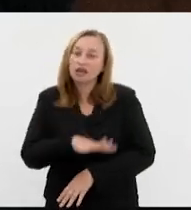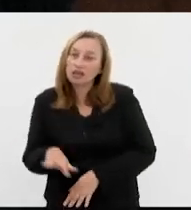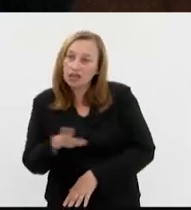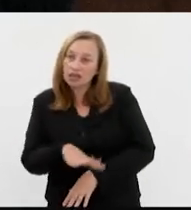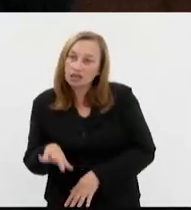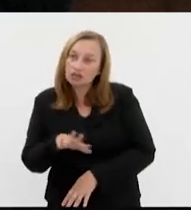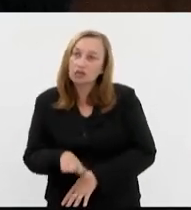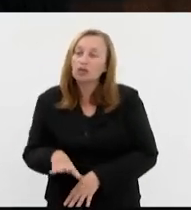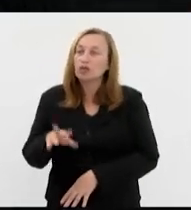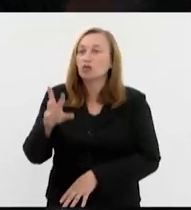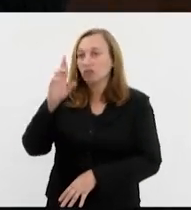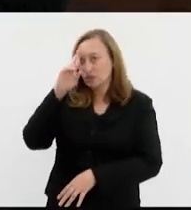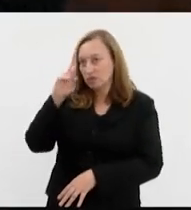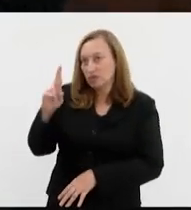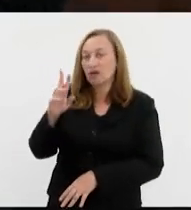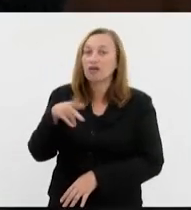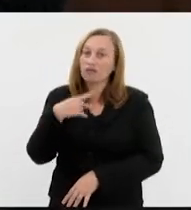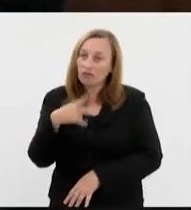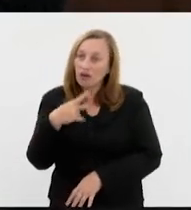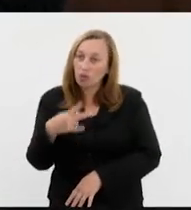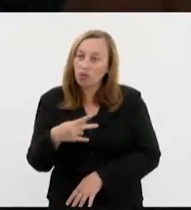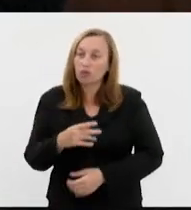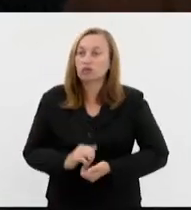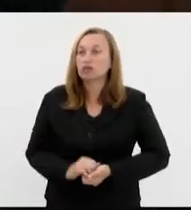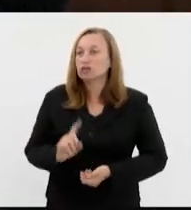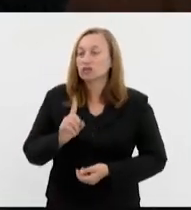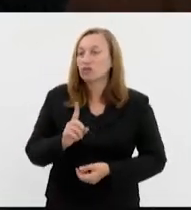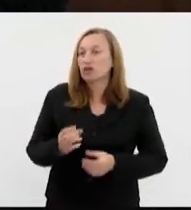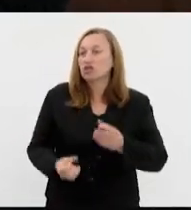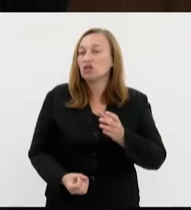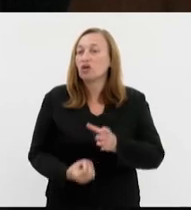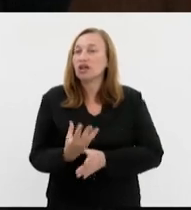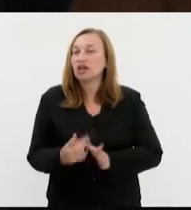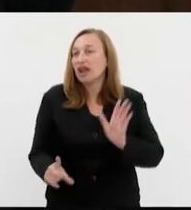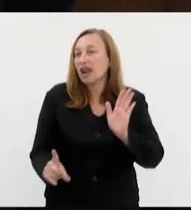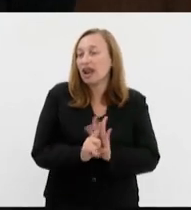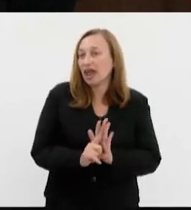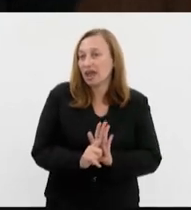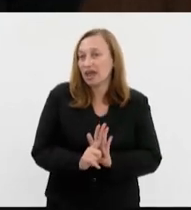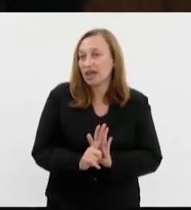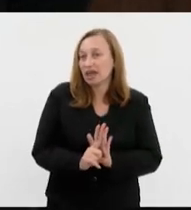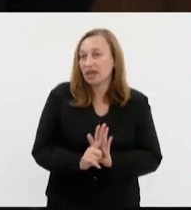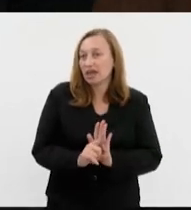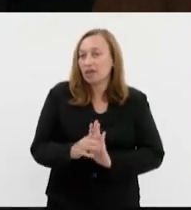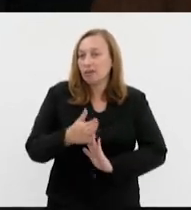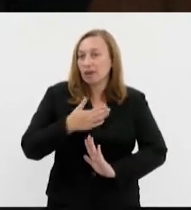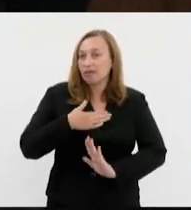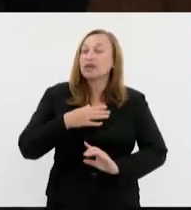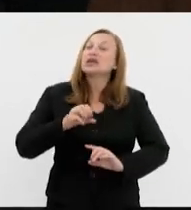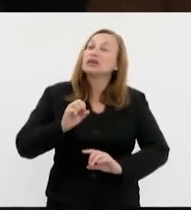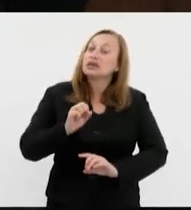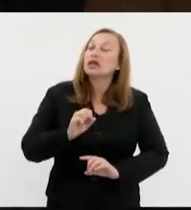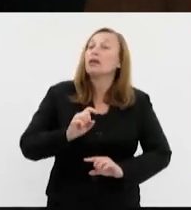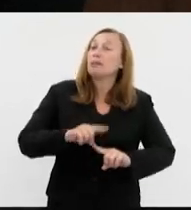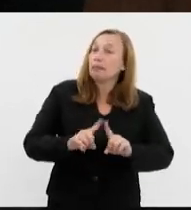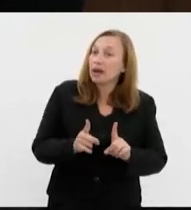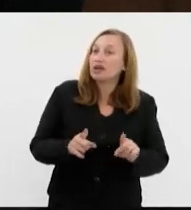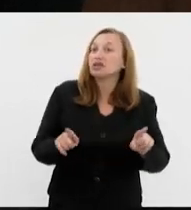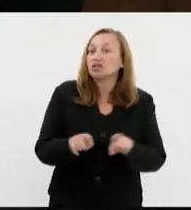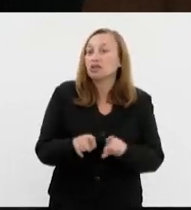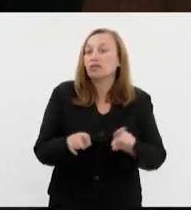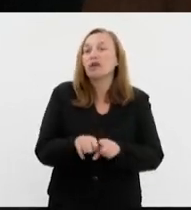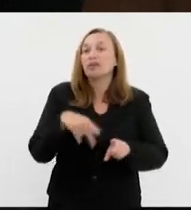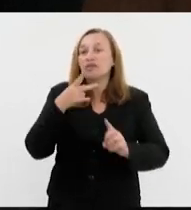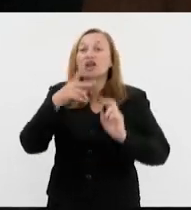a senhora nos trouxe. Não é legislar em causa própria, era de 2019, mas é também de atentar para um